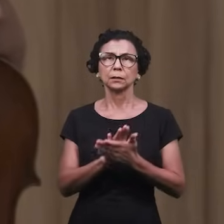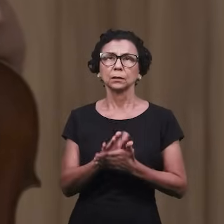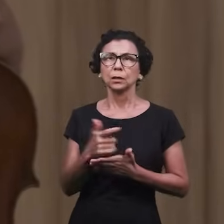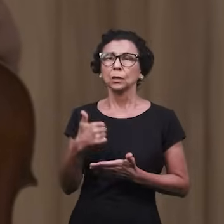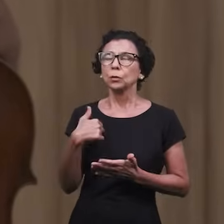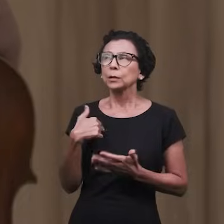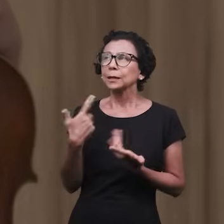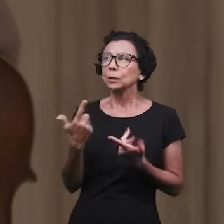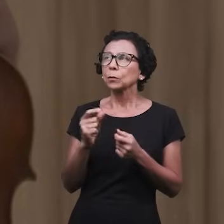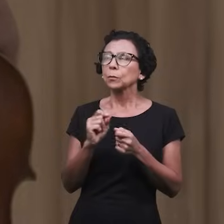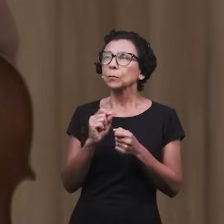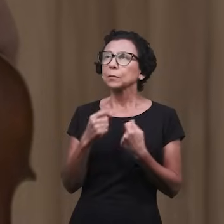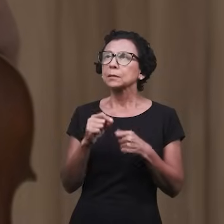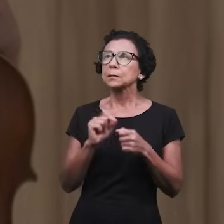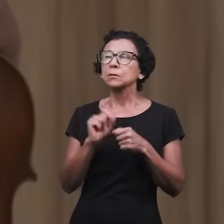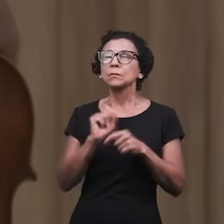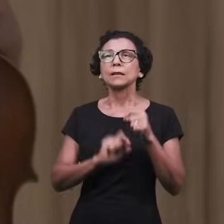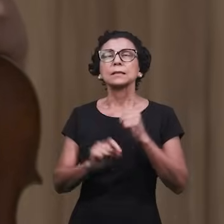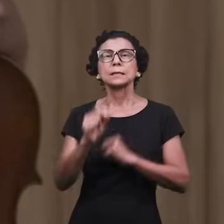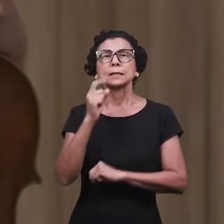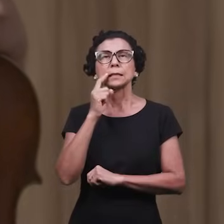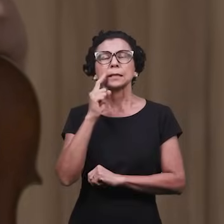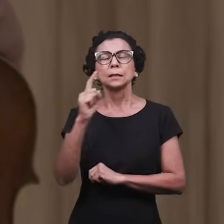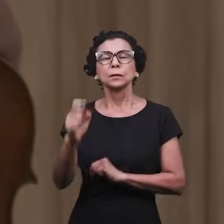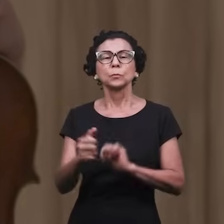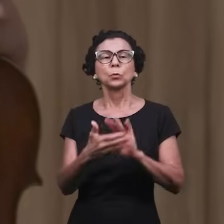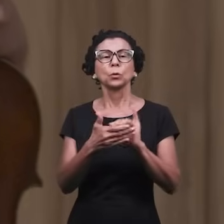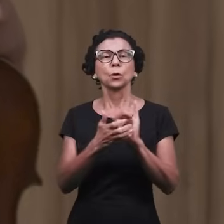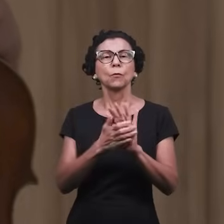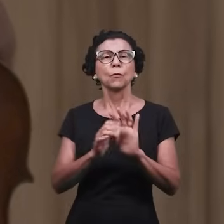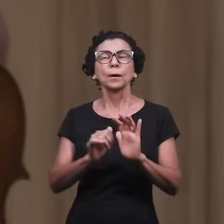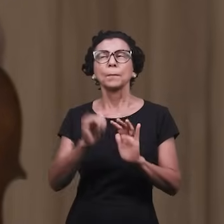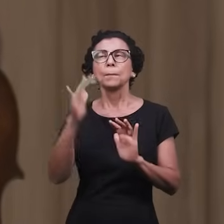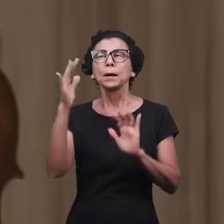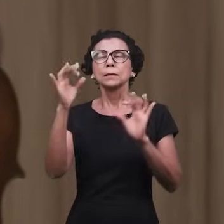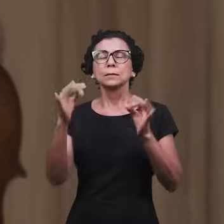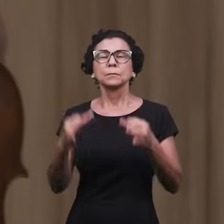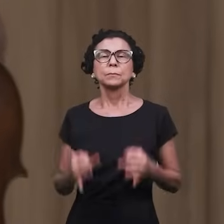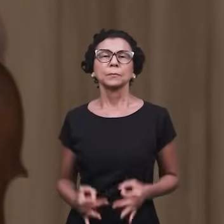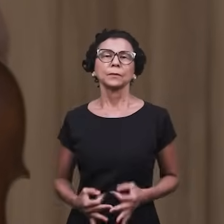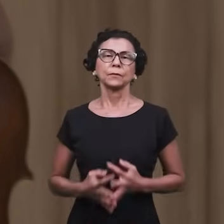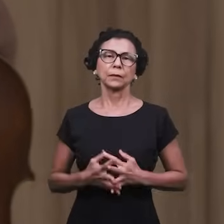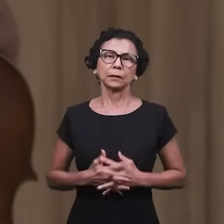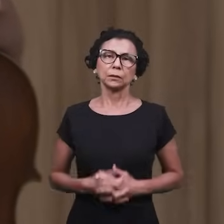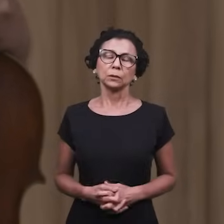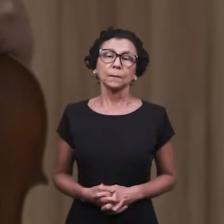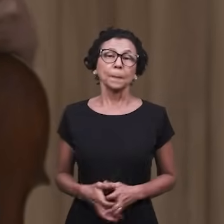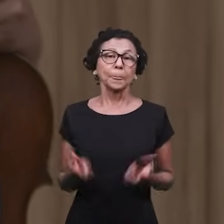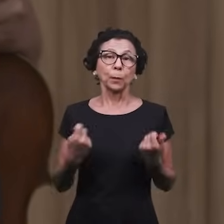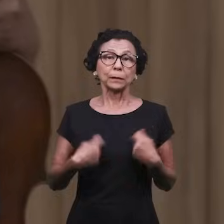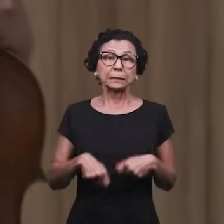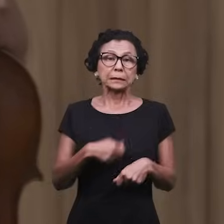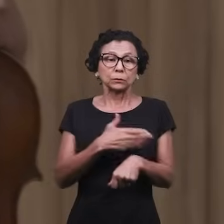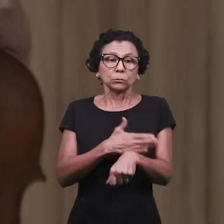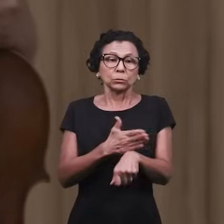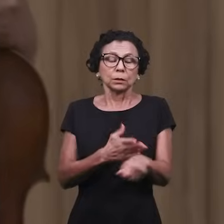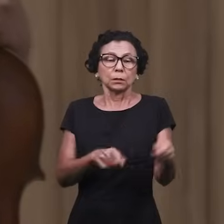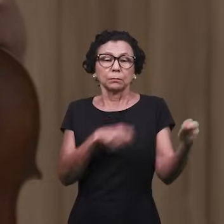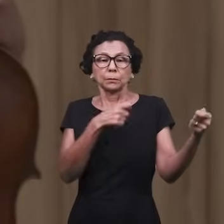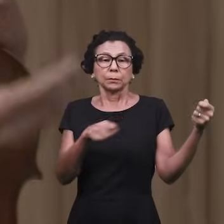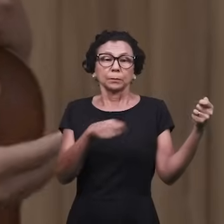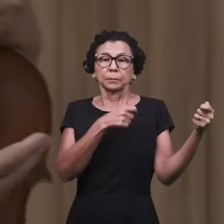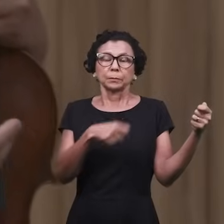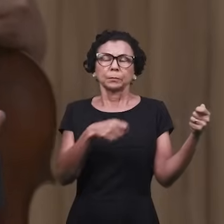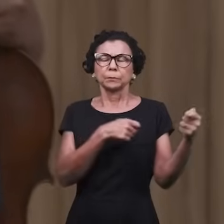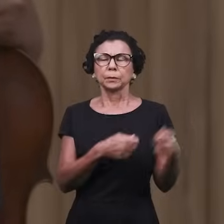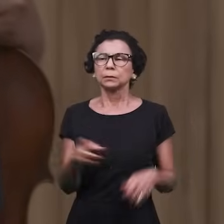que eu posso fazer para deixar enriquecer a mensagem do louvor? Às vezes a resposta é não. Então, não necessariamente a todo momento nós temos